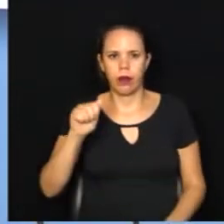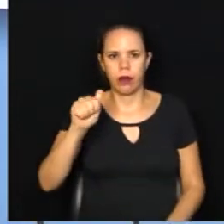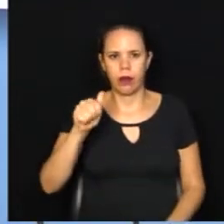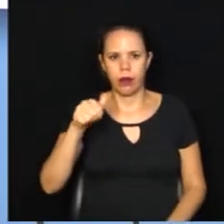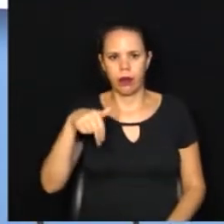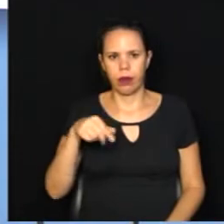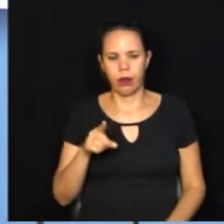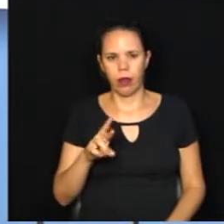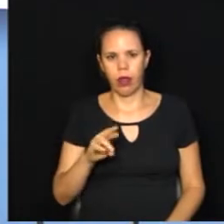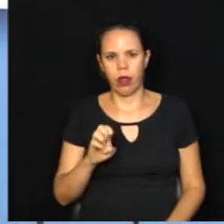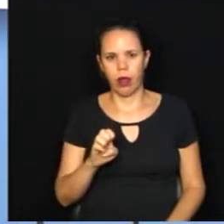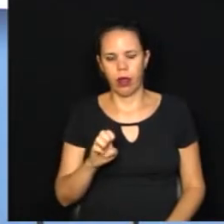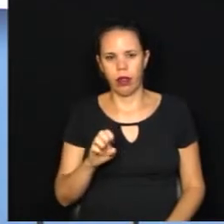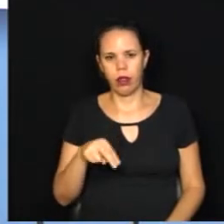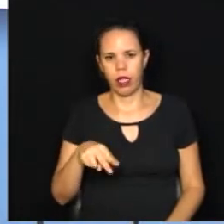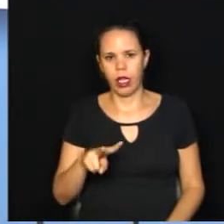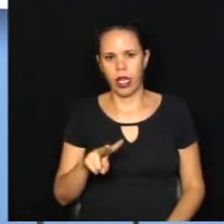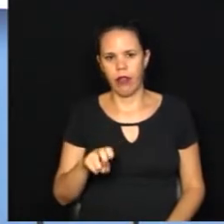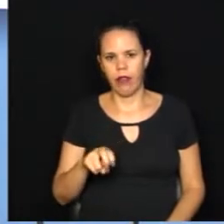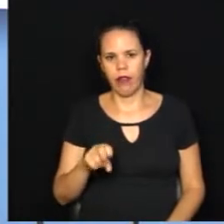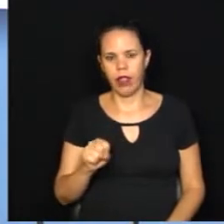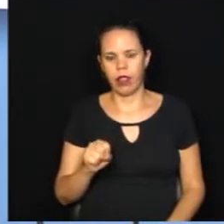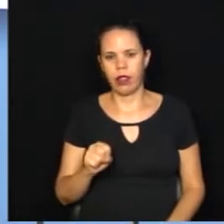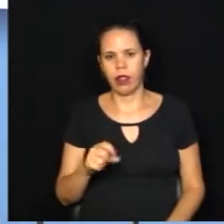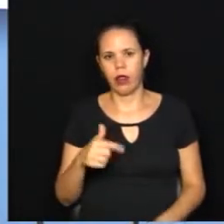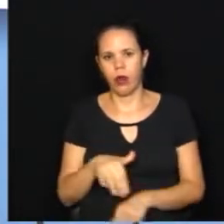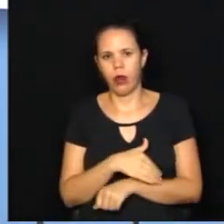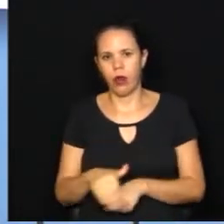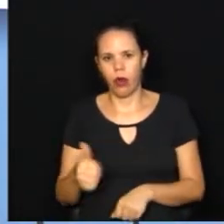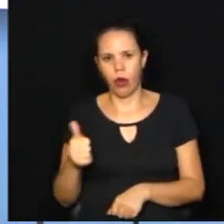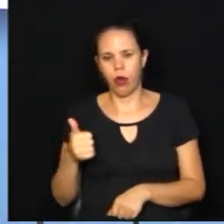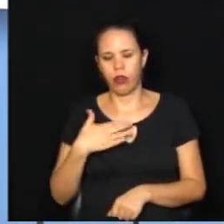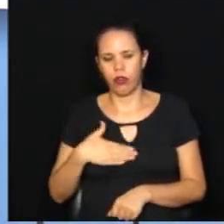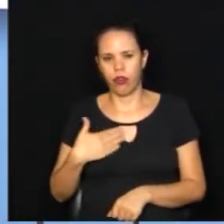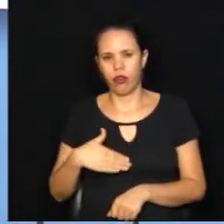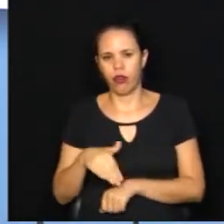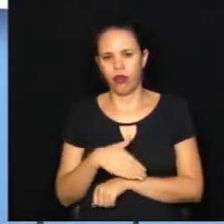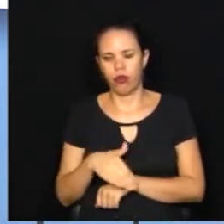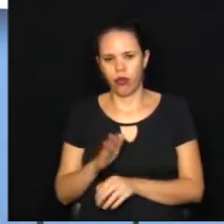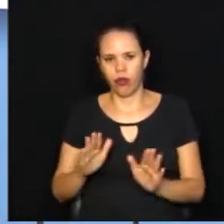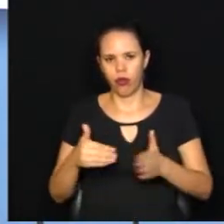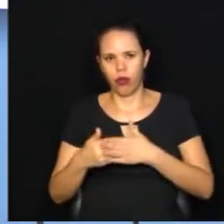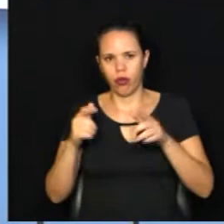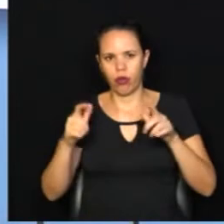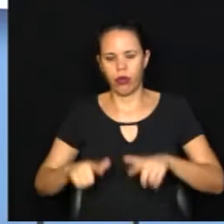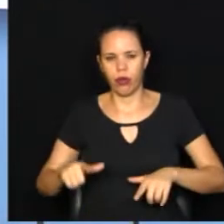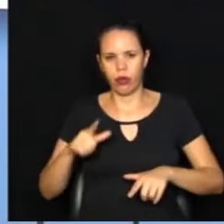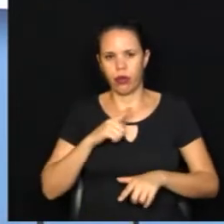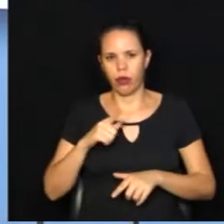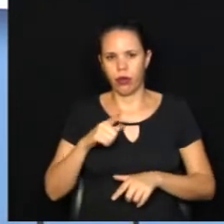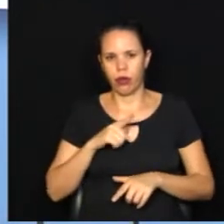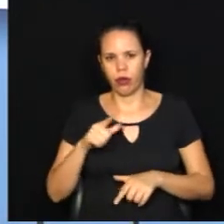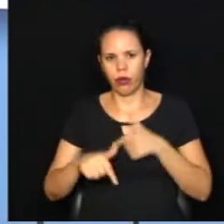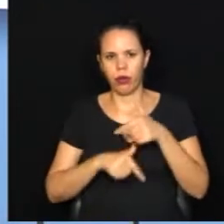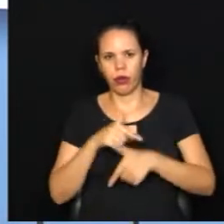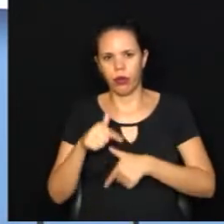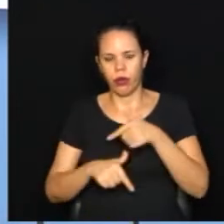vão receber essa ação do Operação Todos contra a Covid-19. Então é preciso